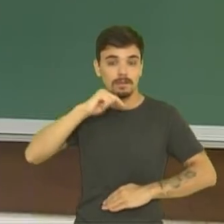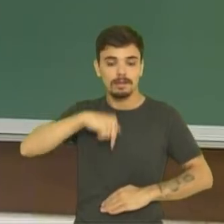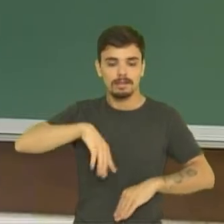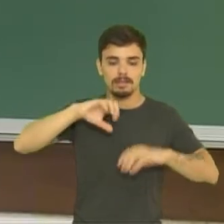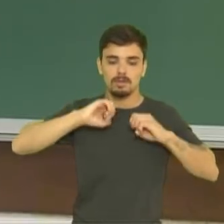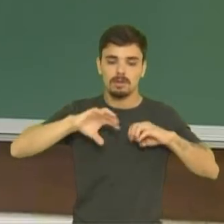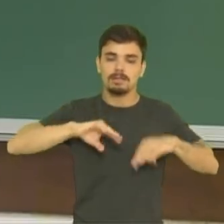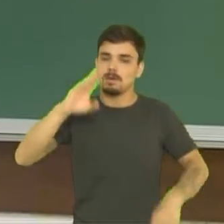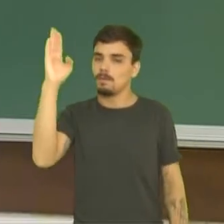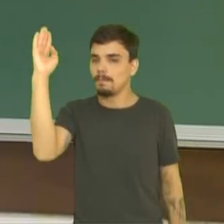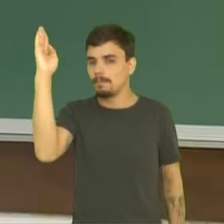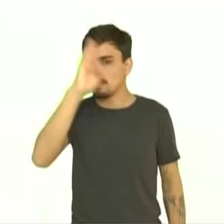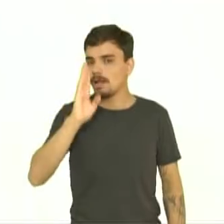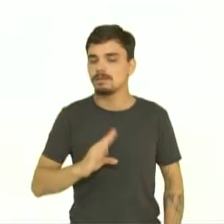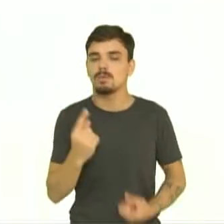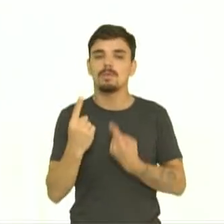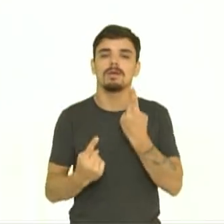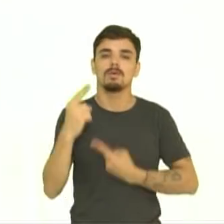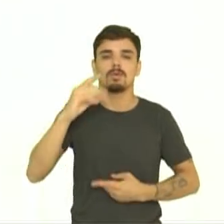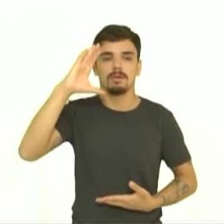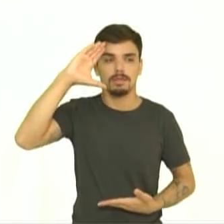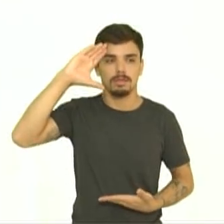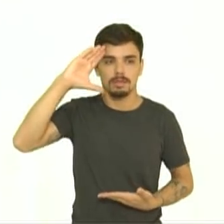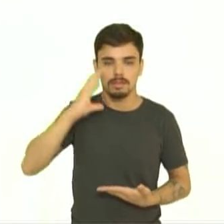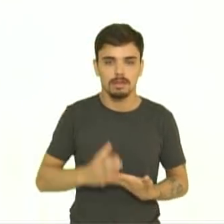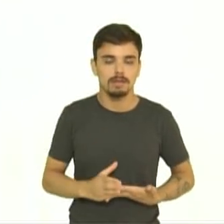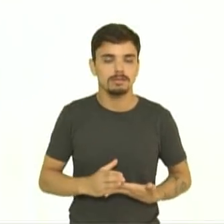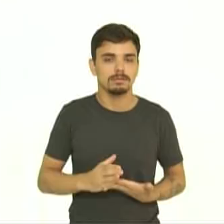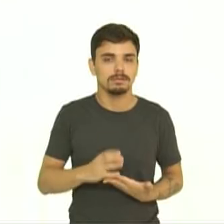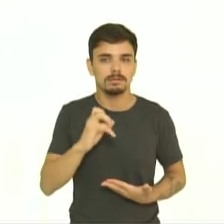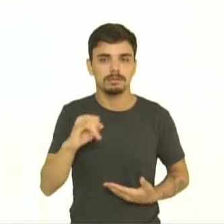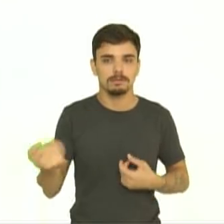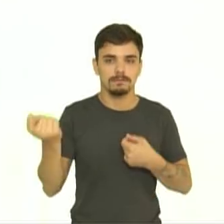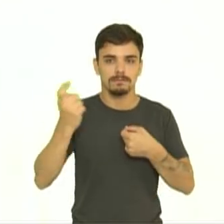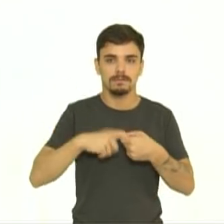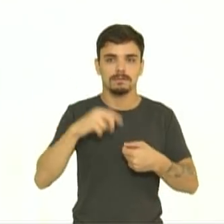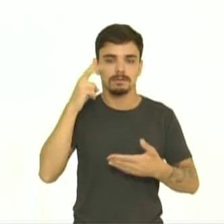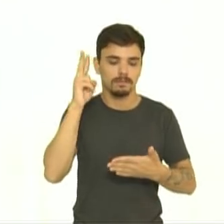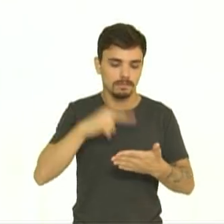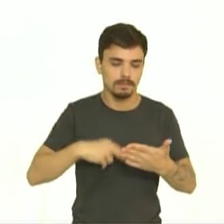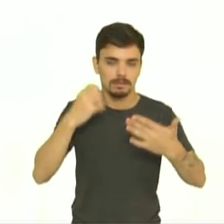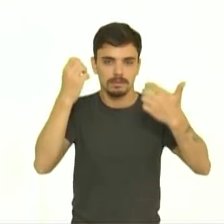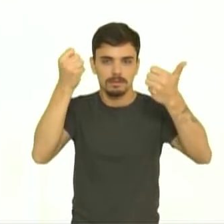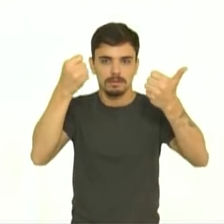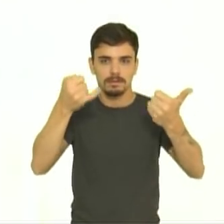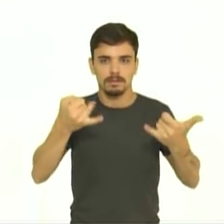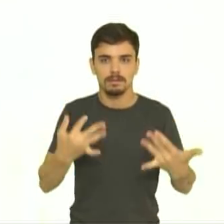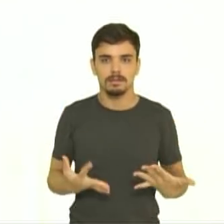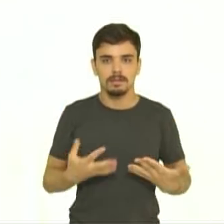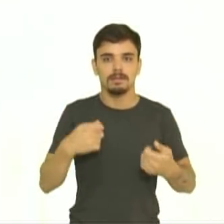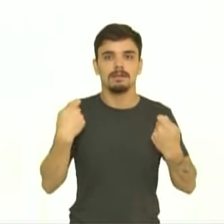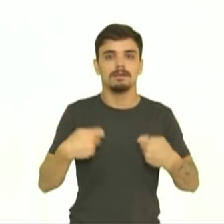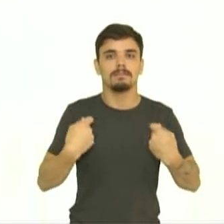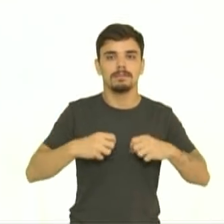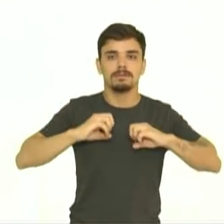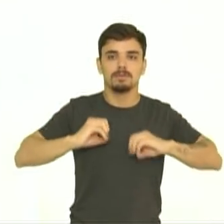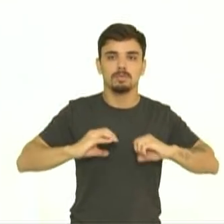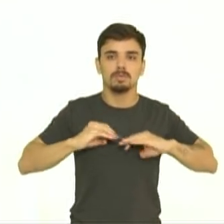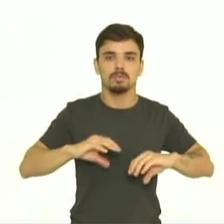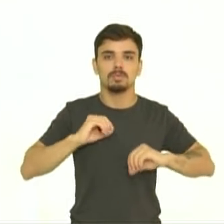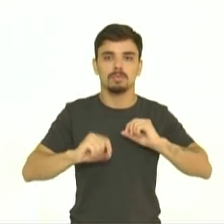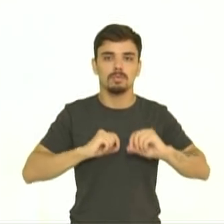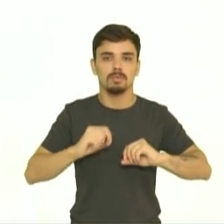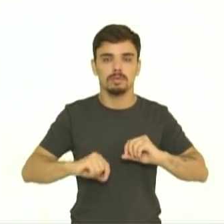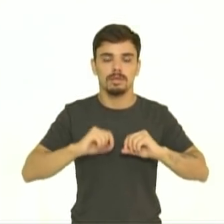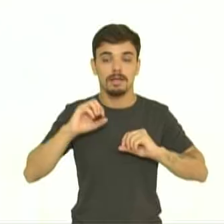é a tese? A tese, se você voltou lá, você viu que ele disse que a educação precisa ser, a Ellen Christine,